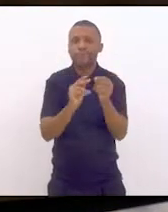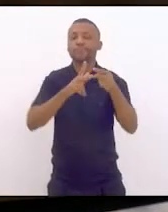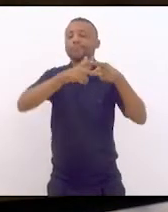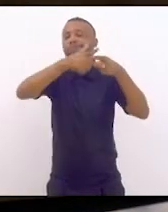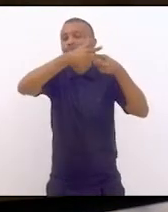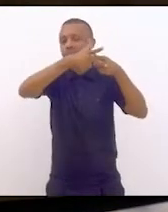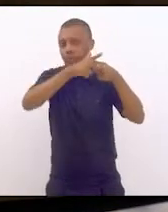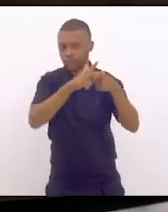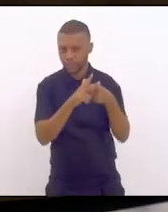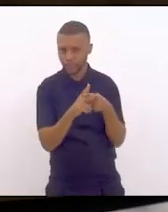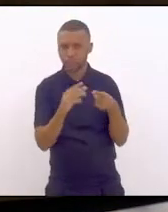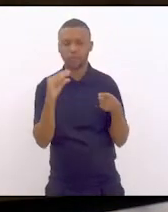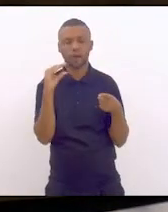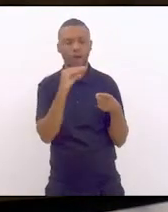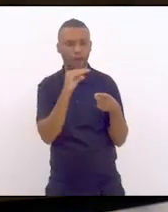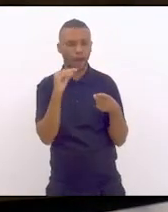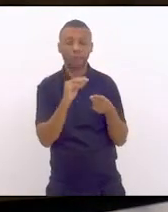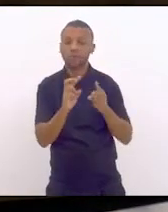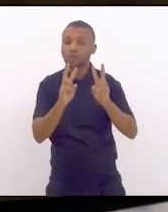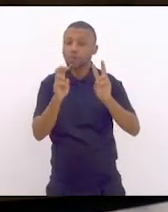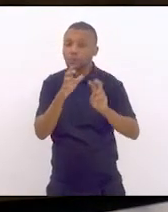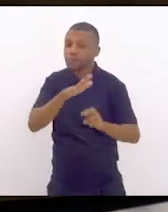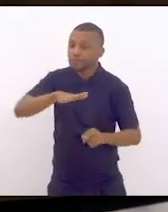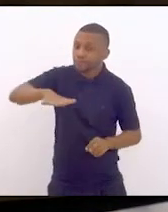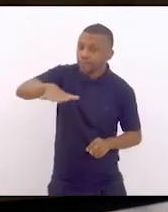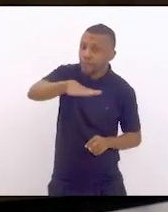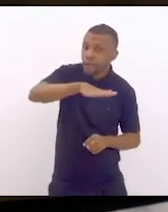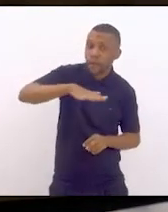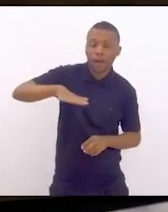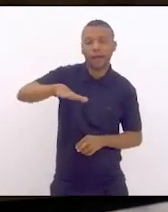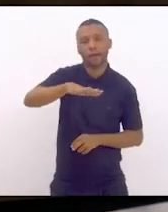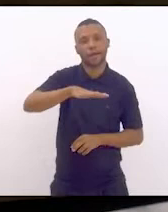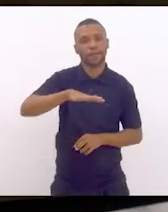retificações no perímetro